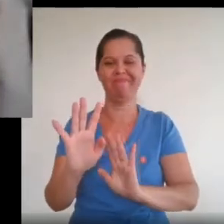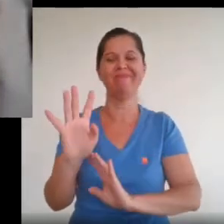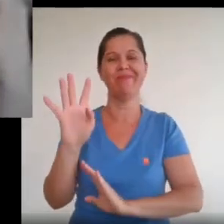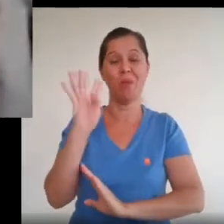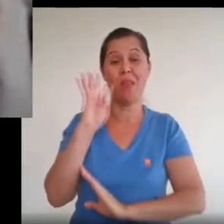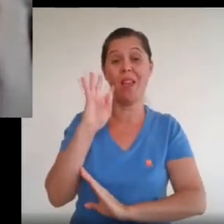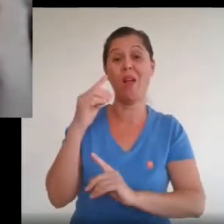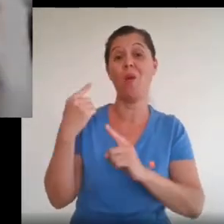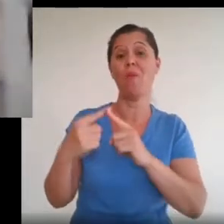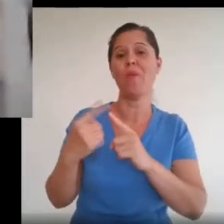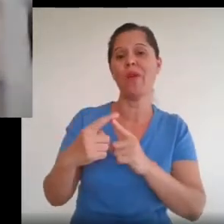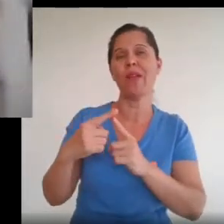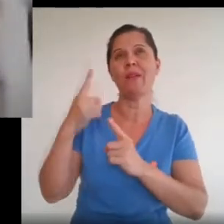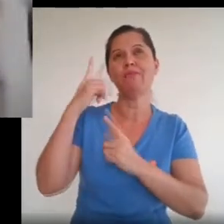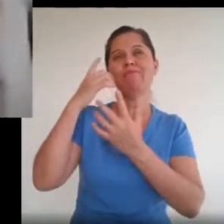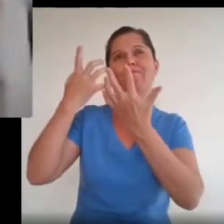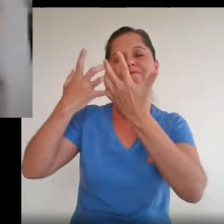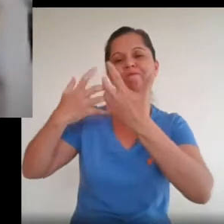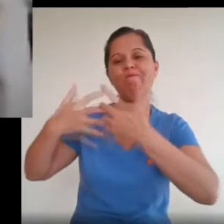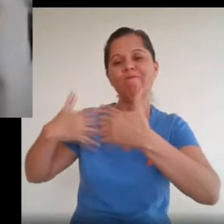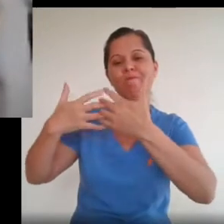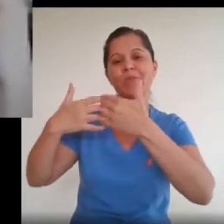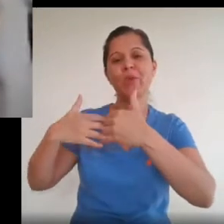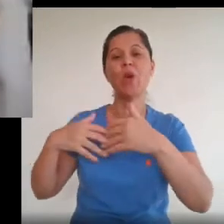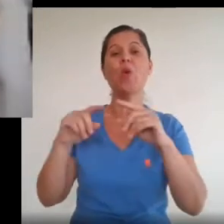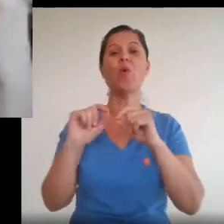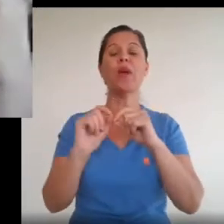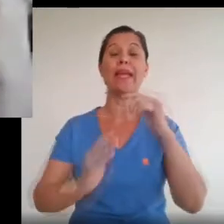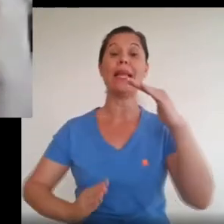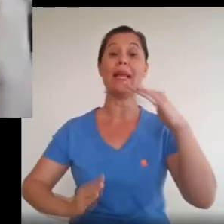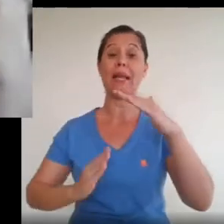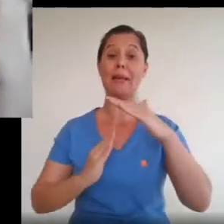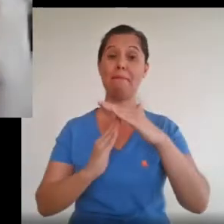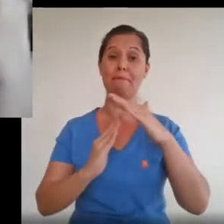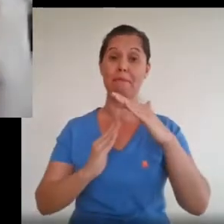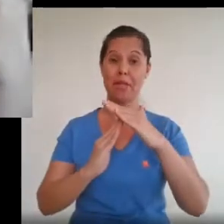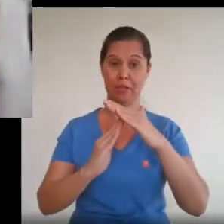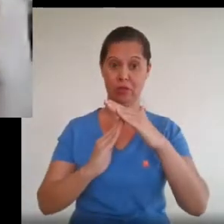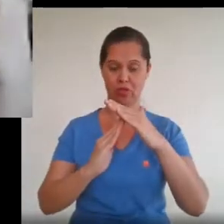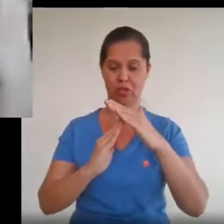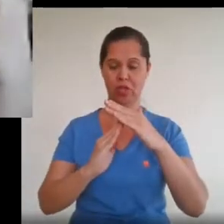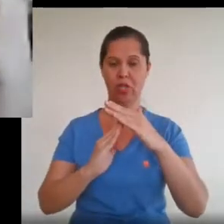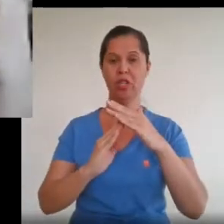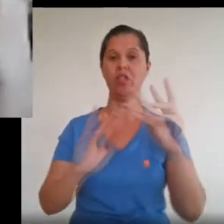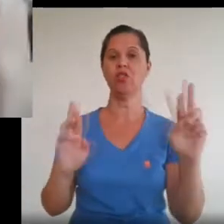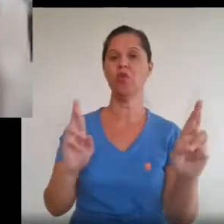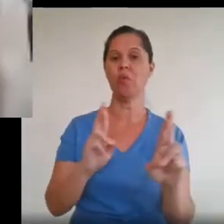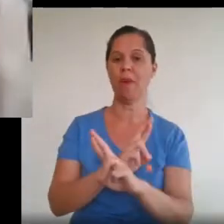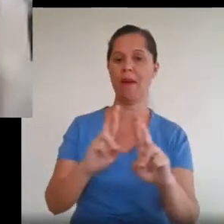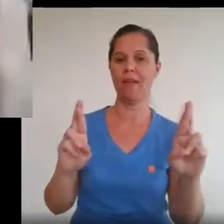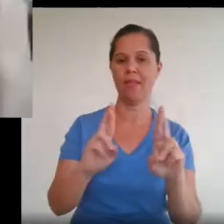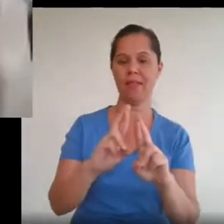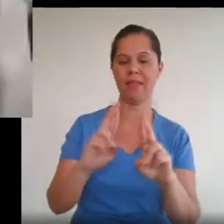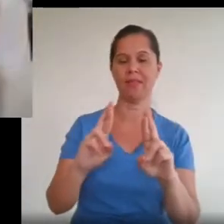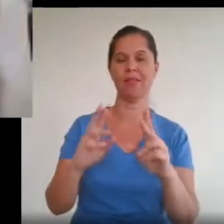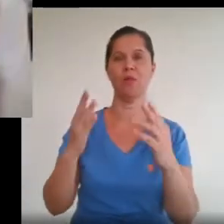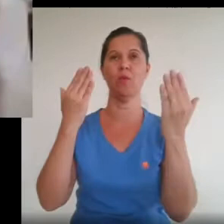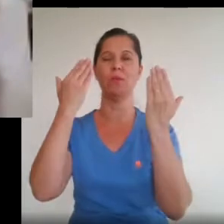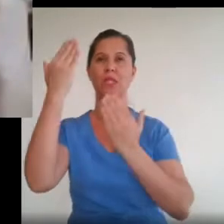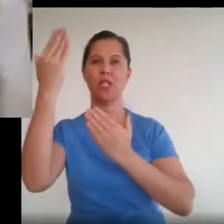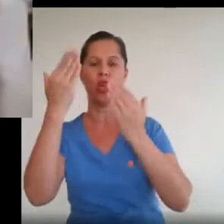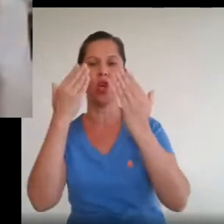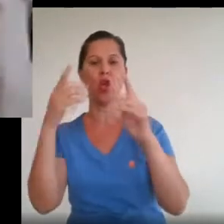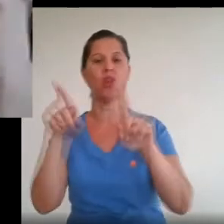pense nos limites entre a interação psicológica e sociológica, que era uma